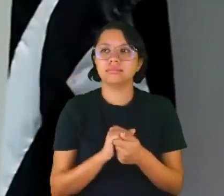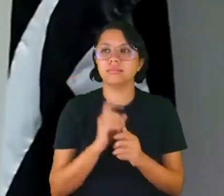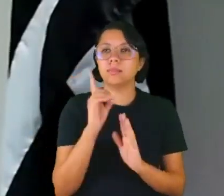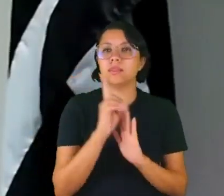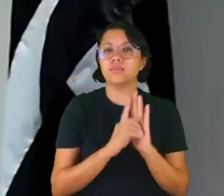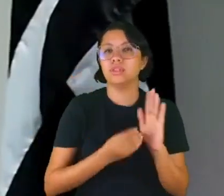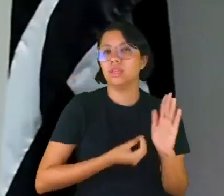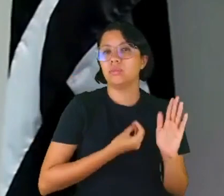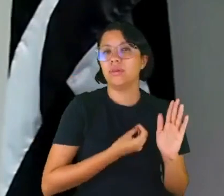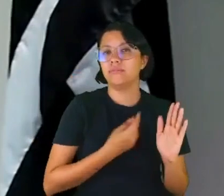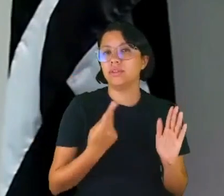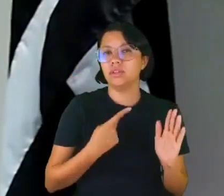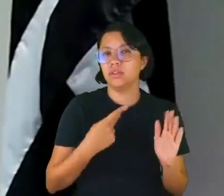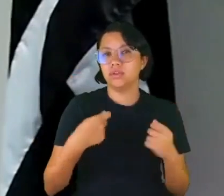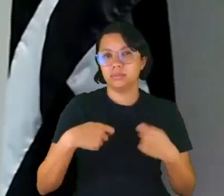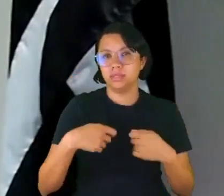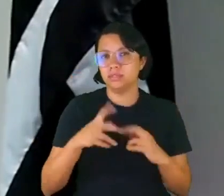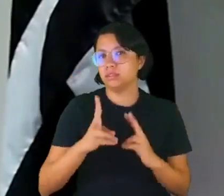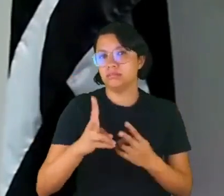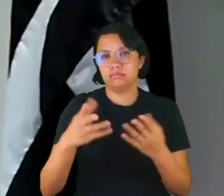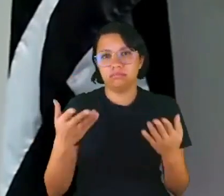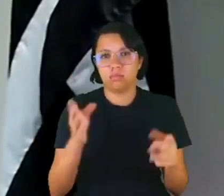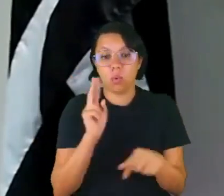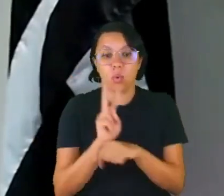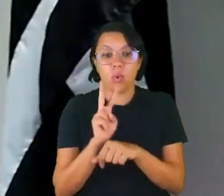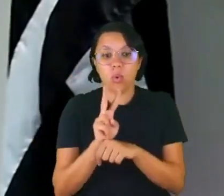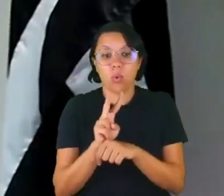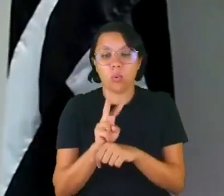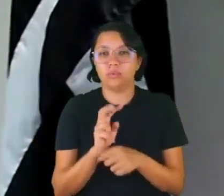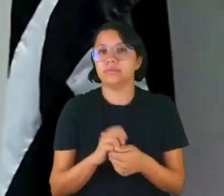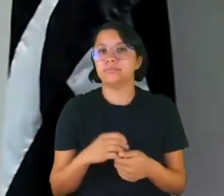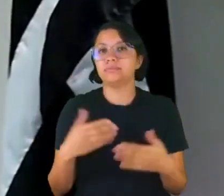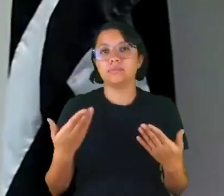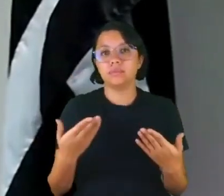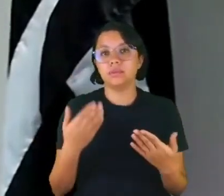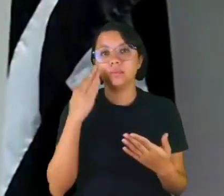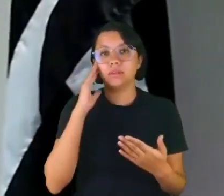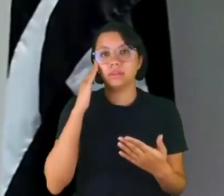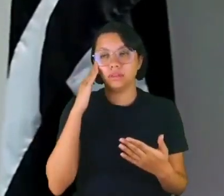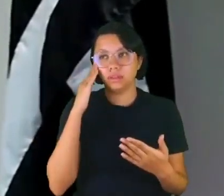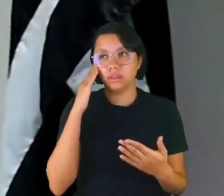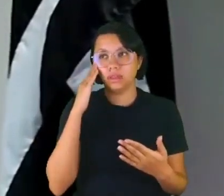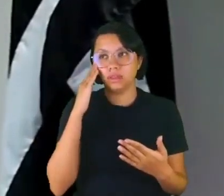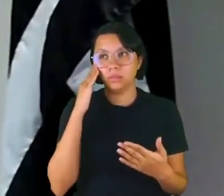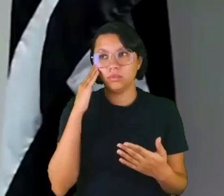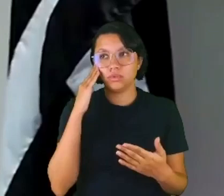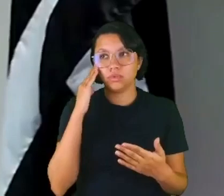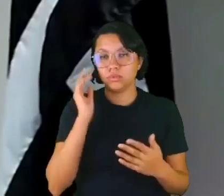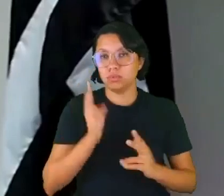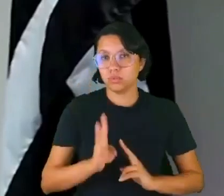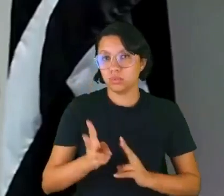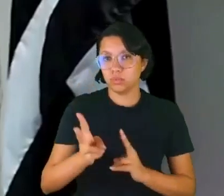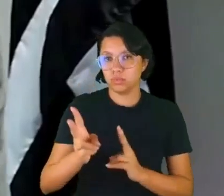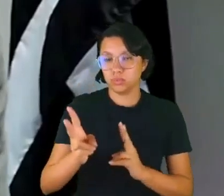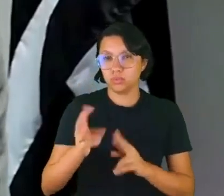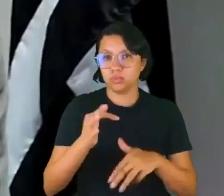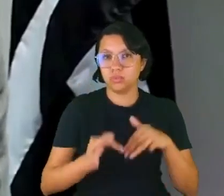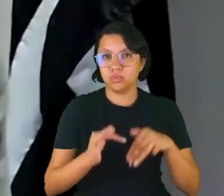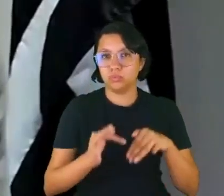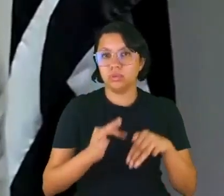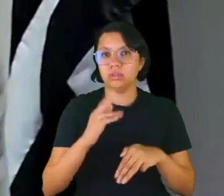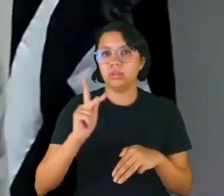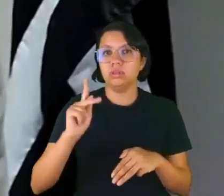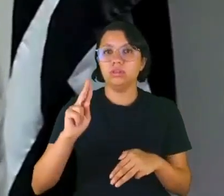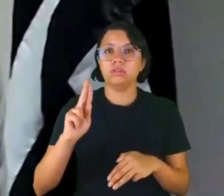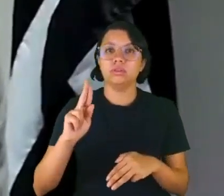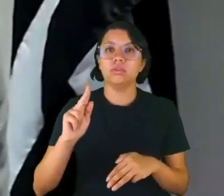aí também, na toada do ministro Paulo de Tarso Vieira Severino, da ministra Nancy Andrighi, que era possível, sim, condenar o plano de saúde a fazer a